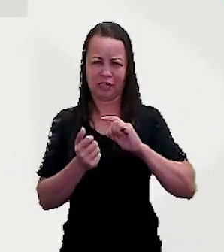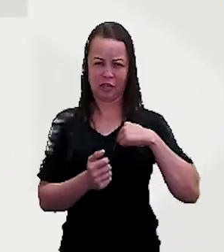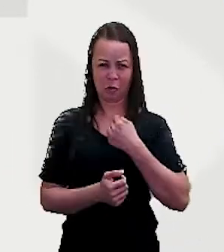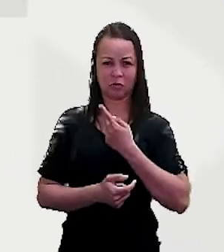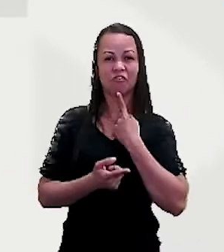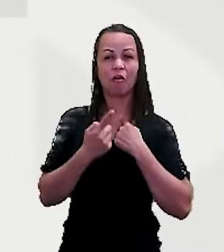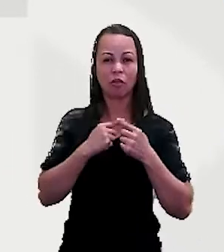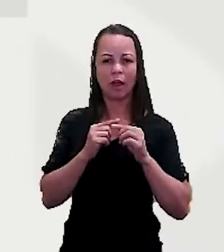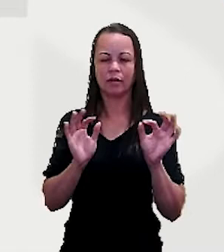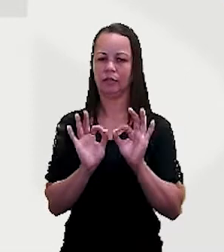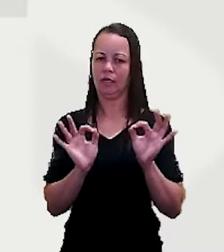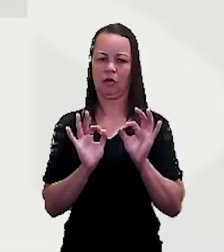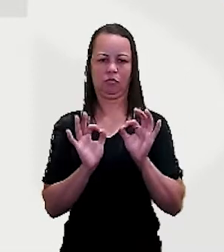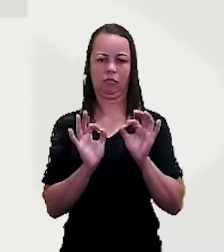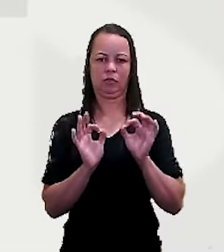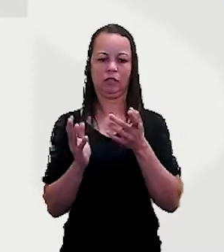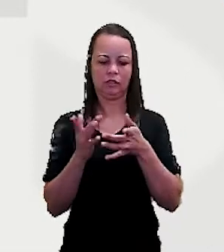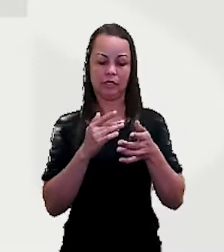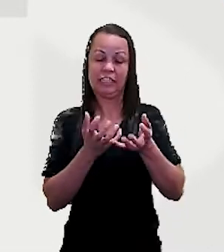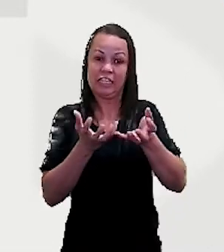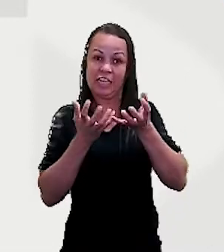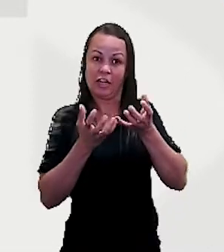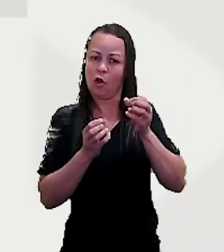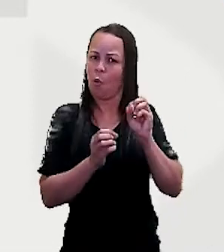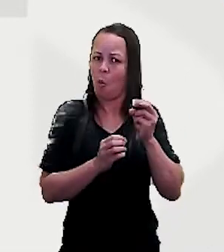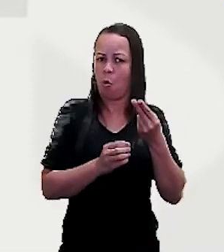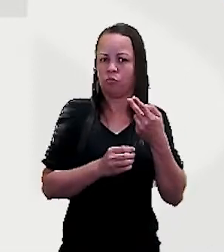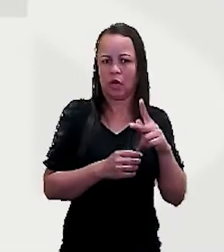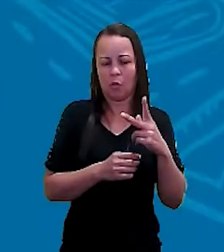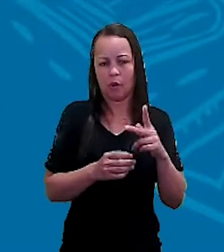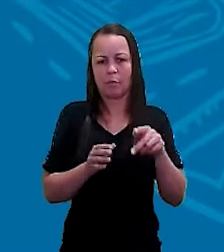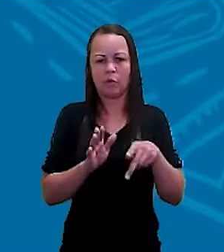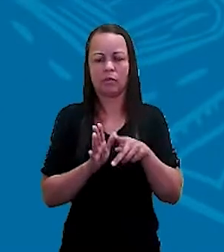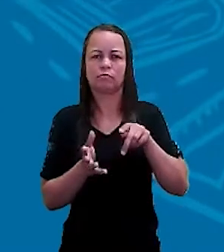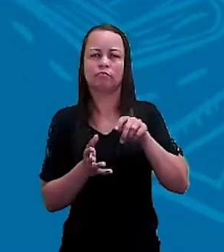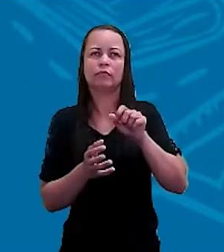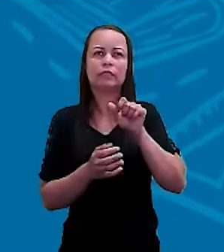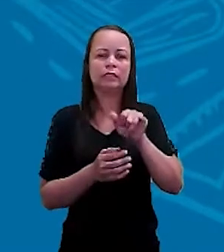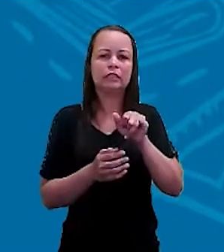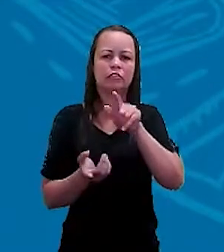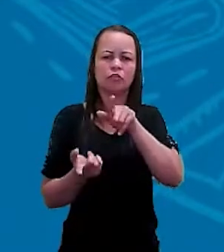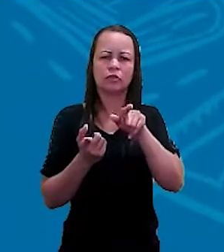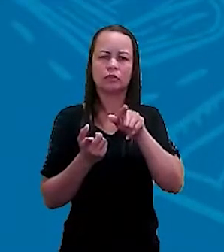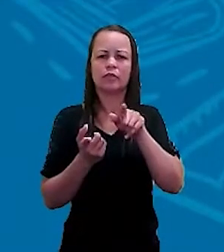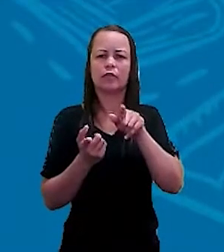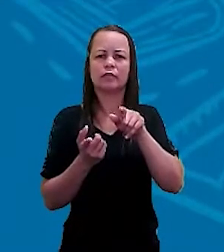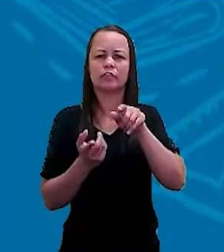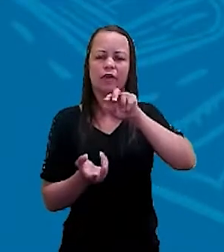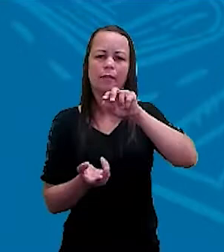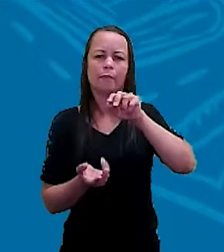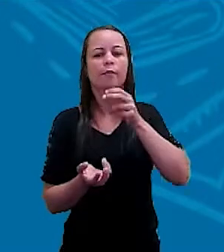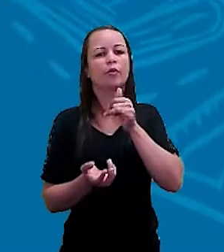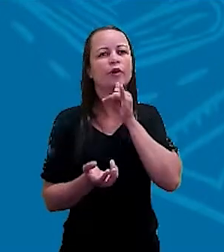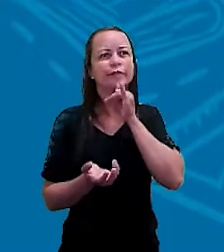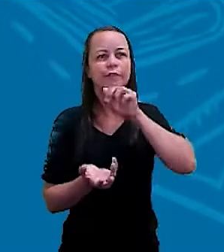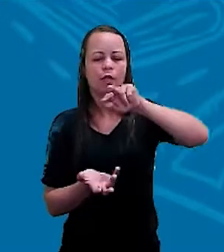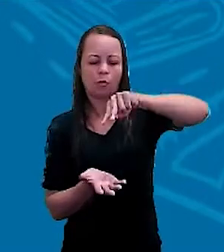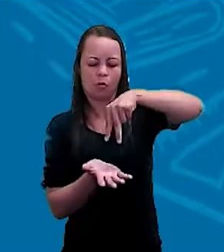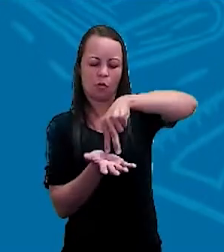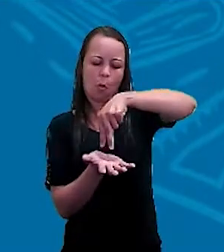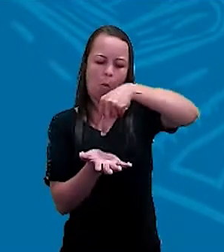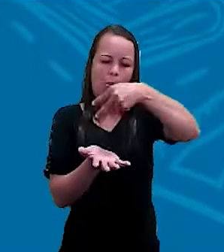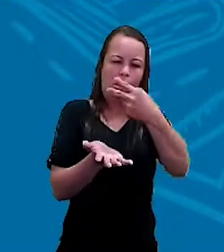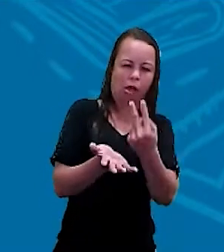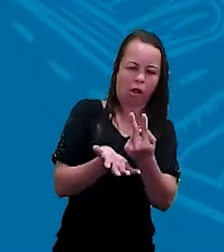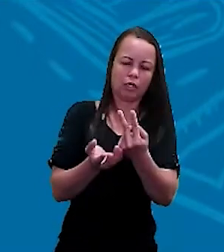movimentar indiferente de eu querer ou não. Então, até se você tiver de cabeça para baixo, indo contra a gravidade, esse